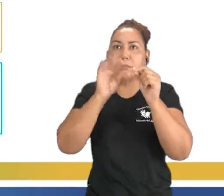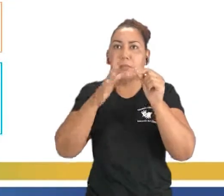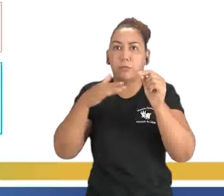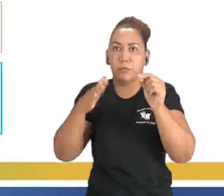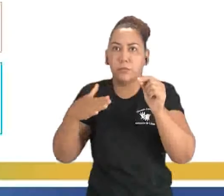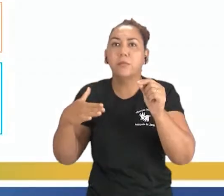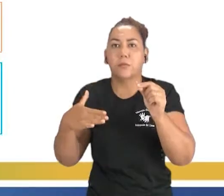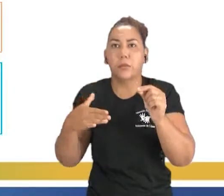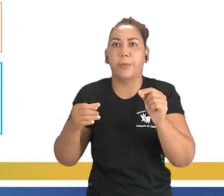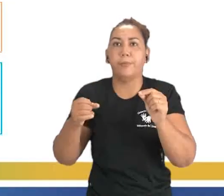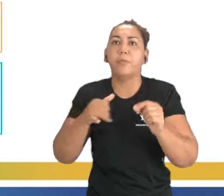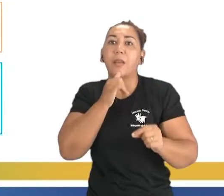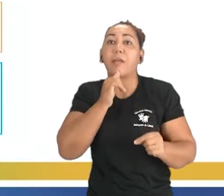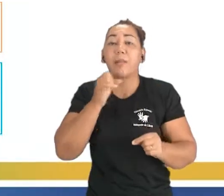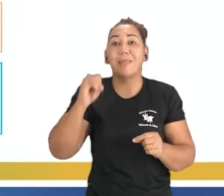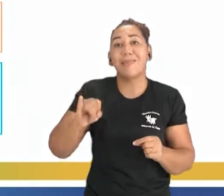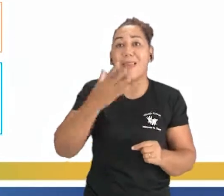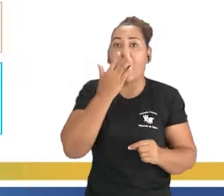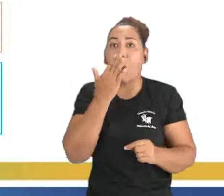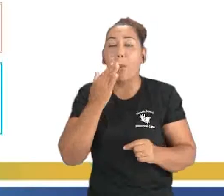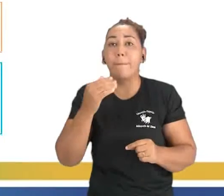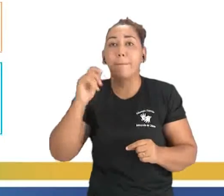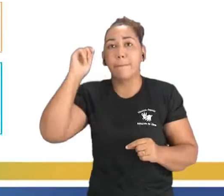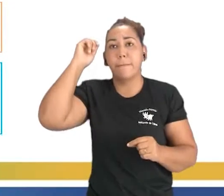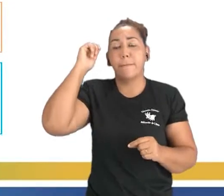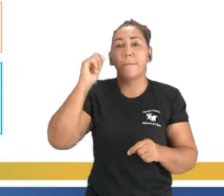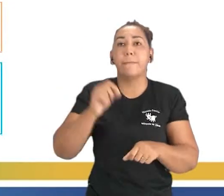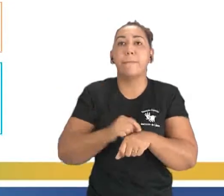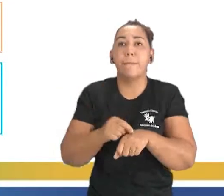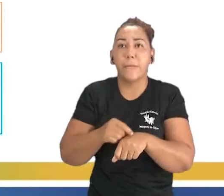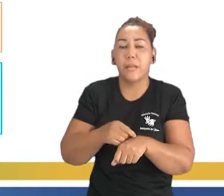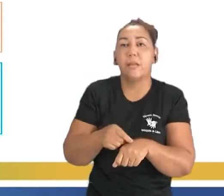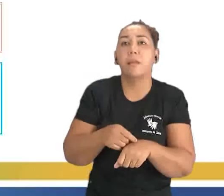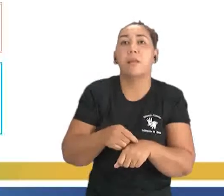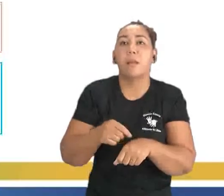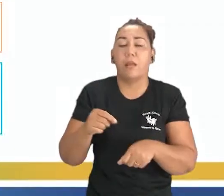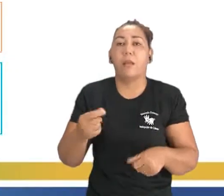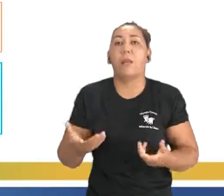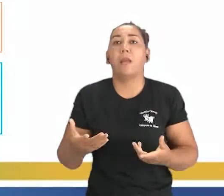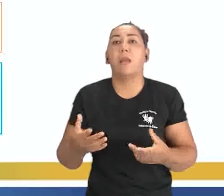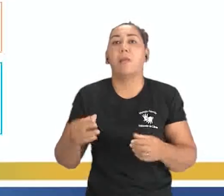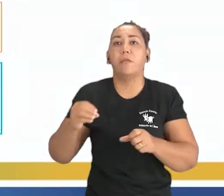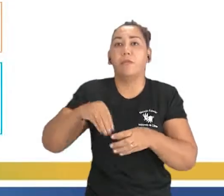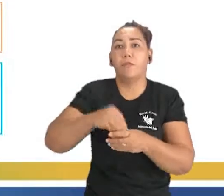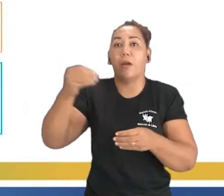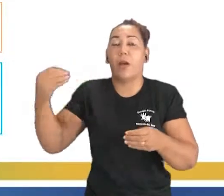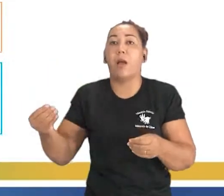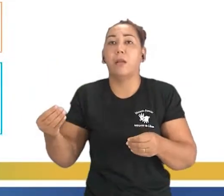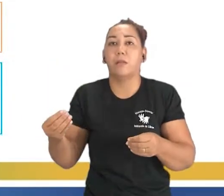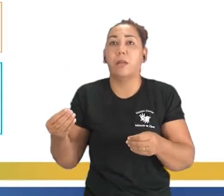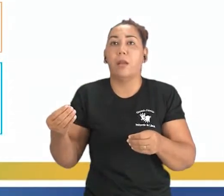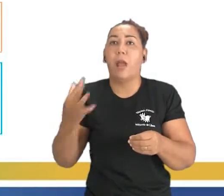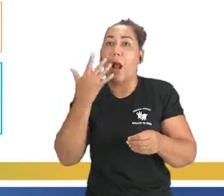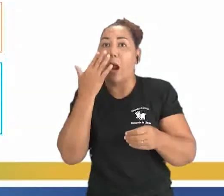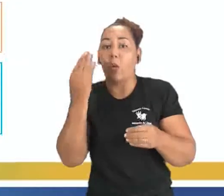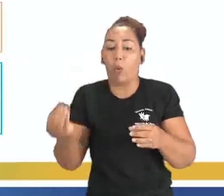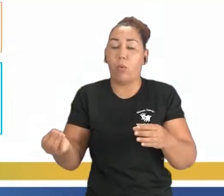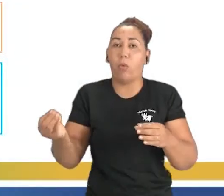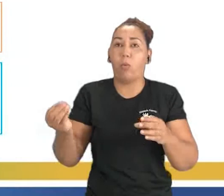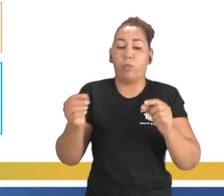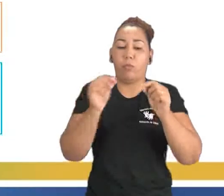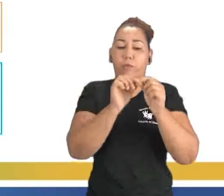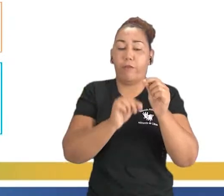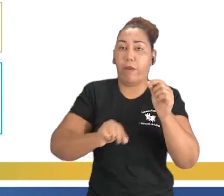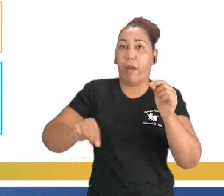exemplo, se a cor preta for escolhida para a parte externa, a cor interna deverá ser cinza ou branca, né? Então,